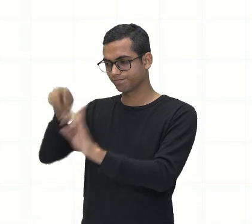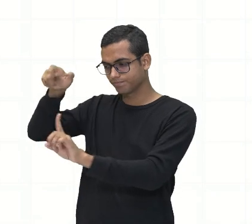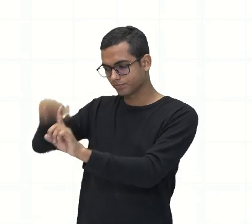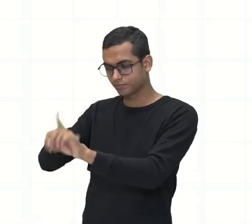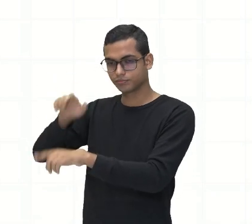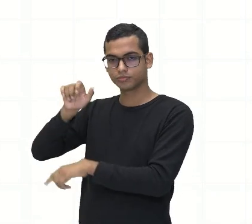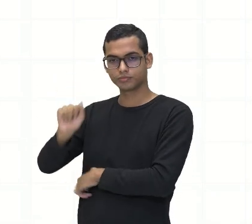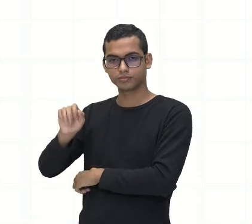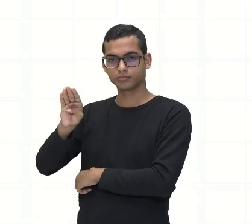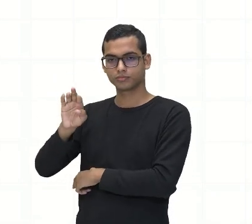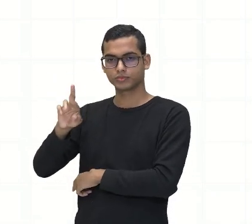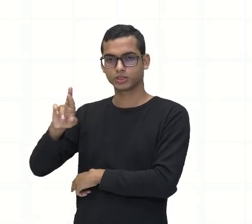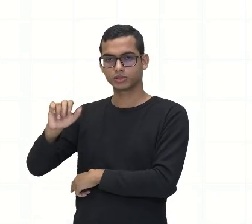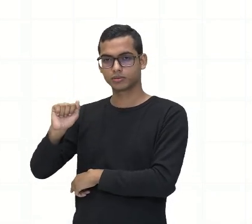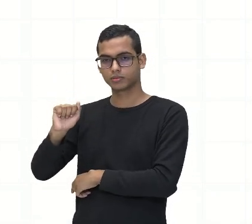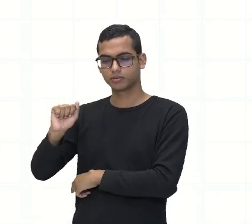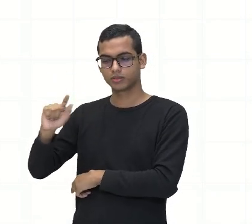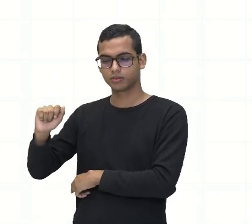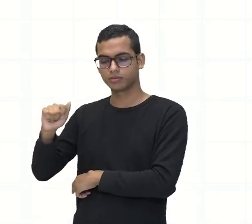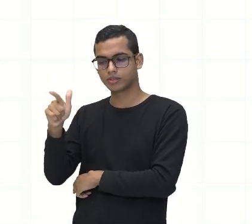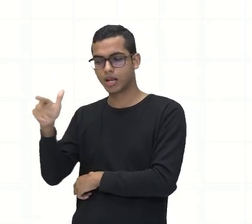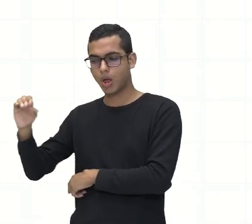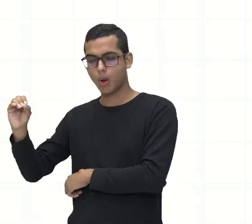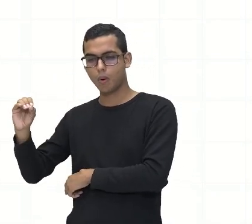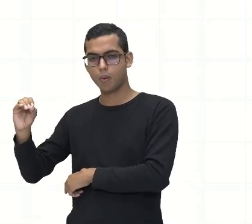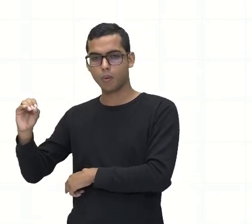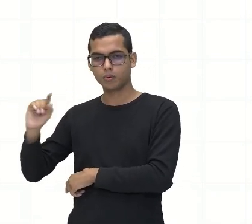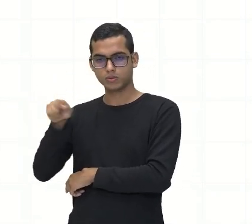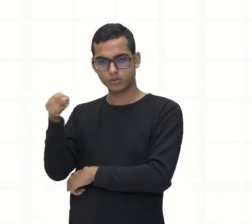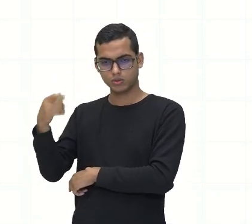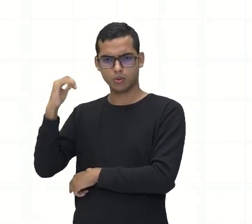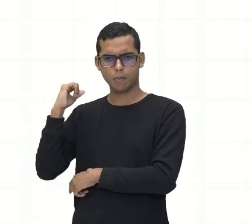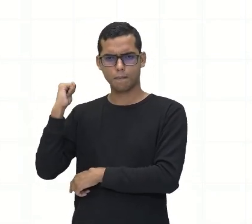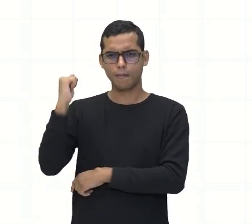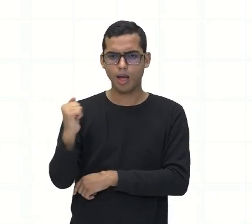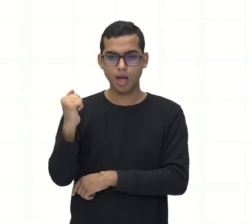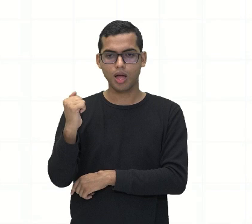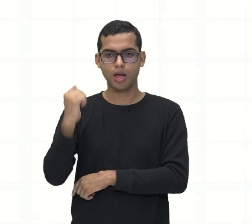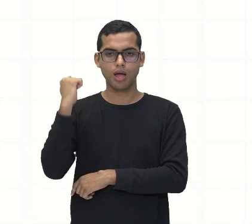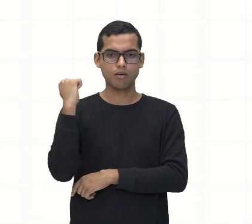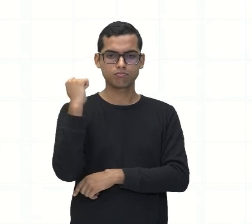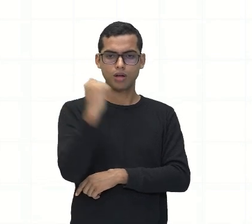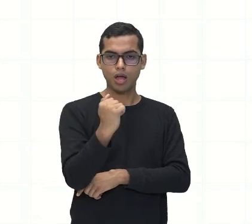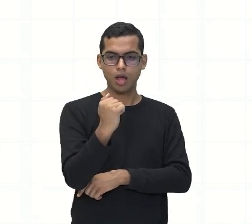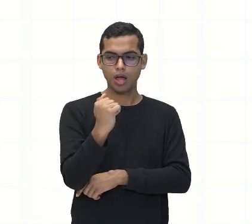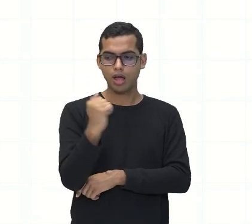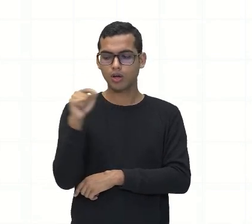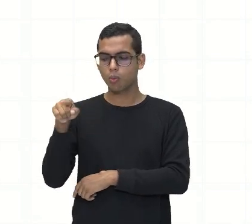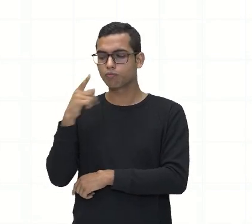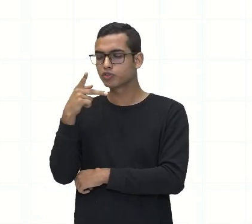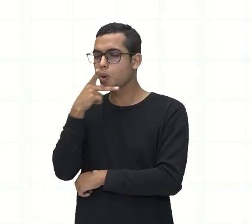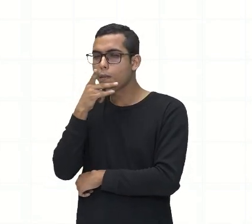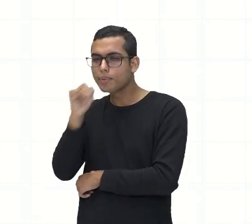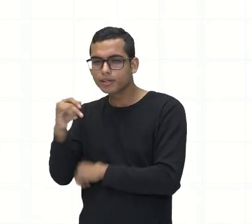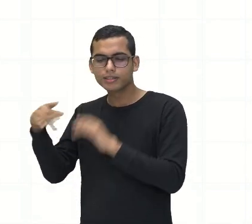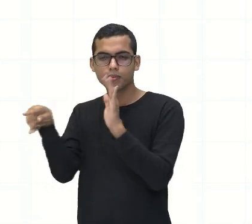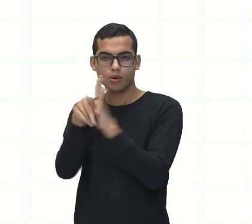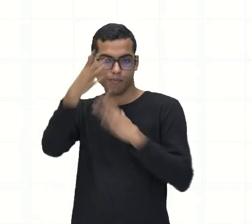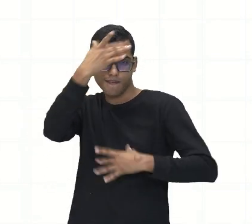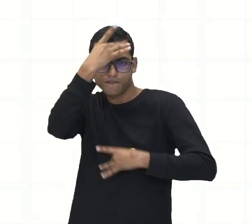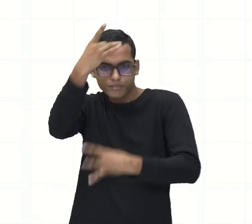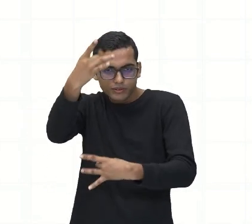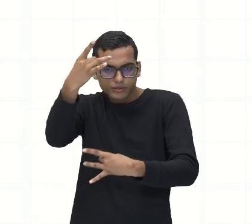como pai da fé, tanto dos judeus, quanto dos cristãos, quanto inclusive dos